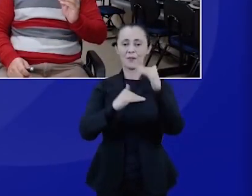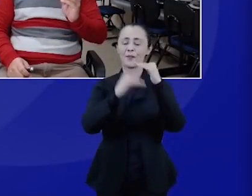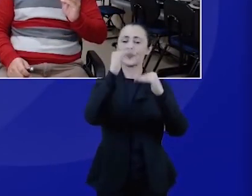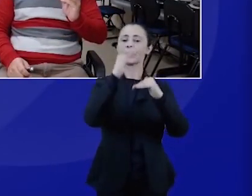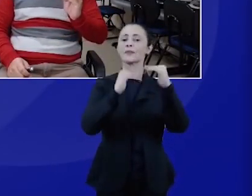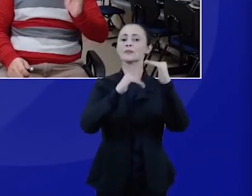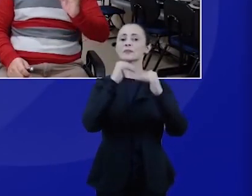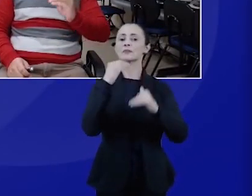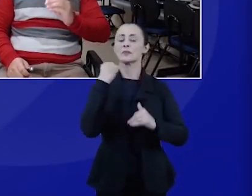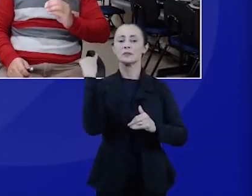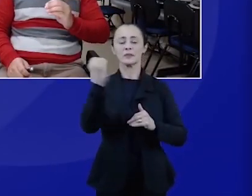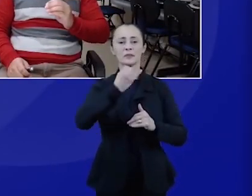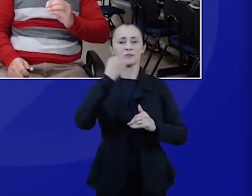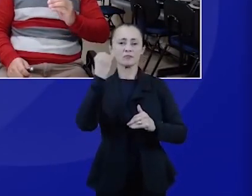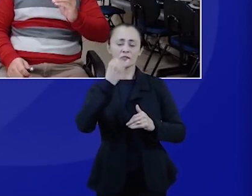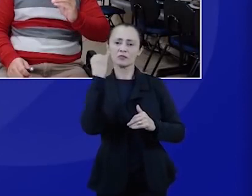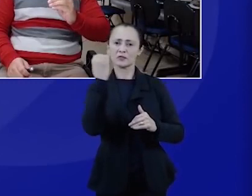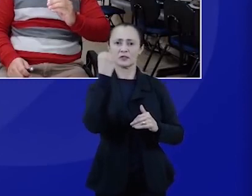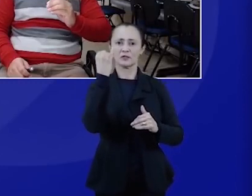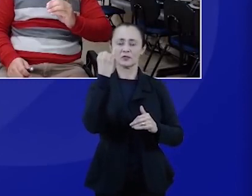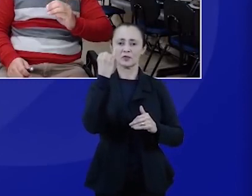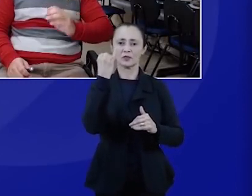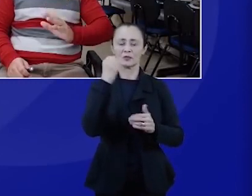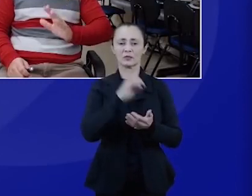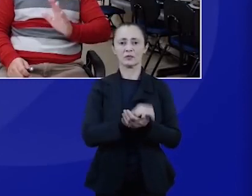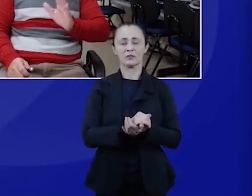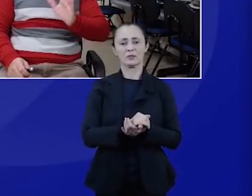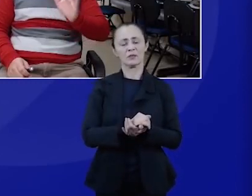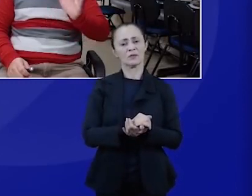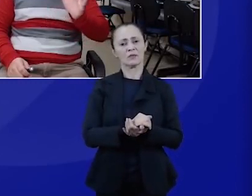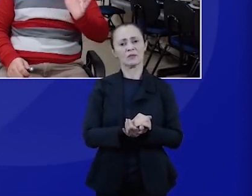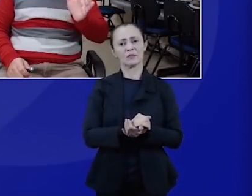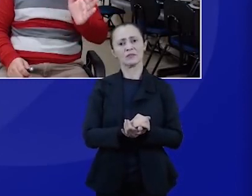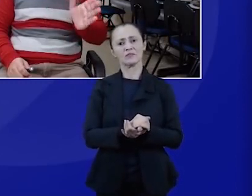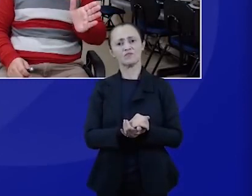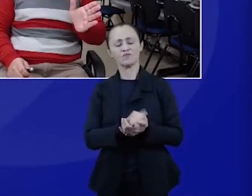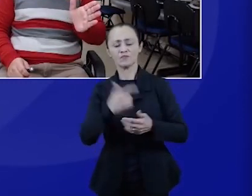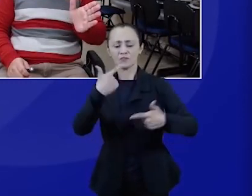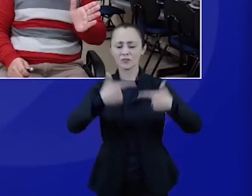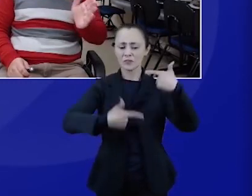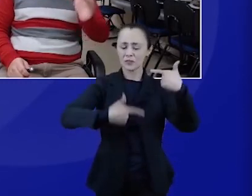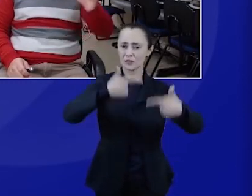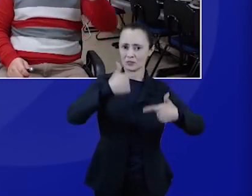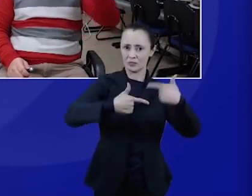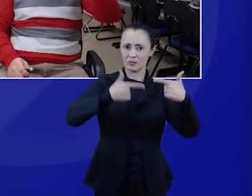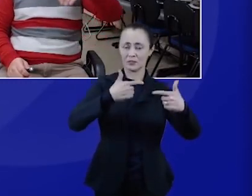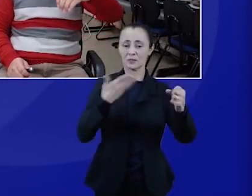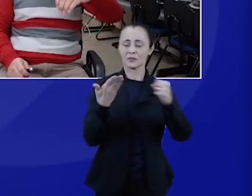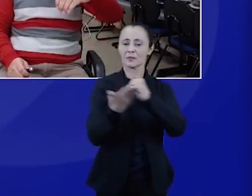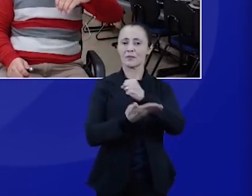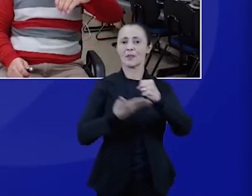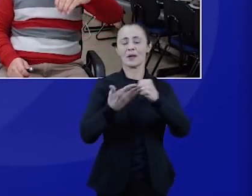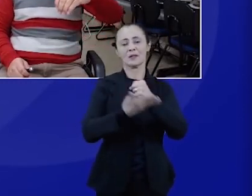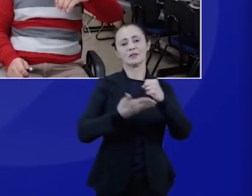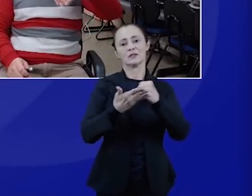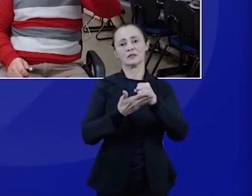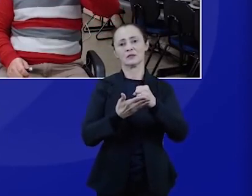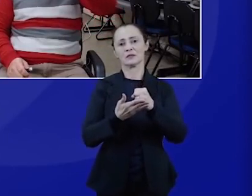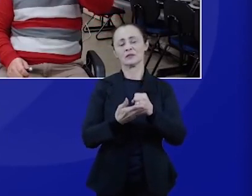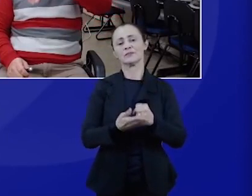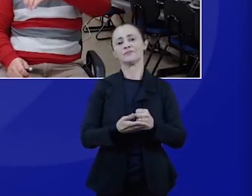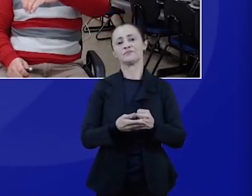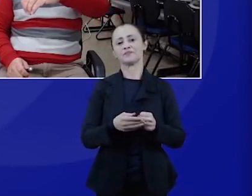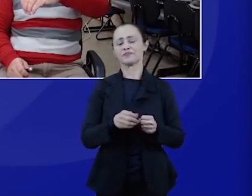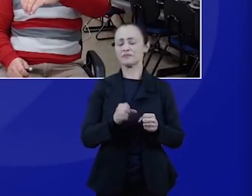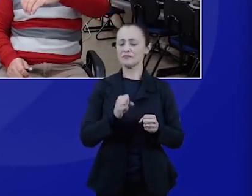devemos priorizar essas políticas desde um projeto político-pedagógico, um plano anual até